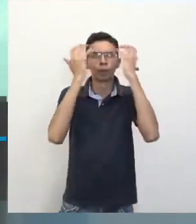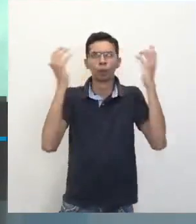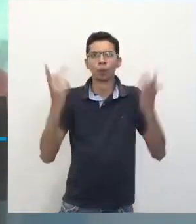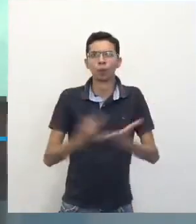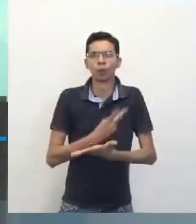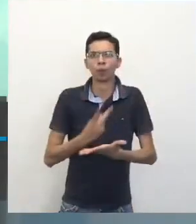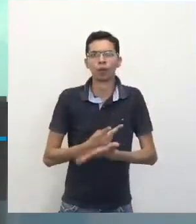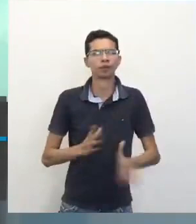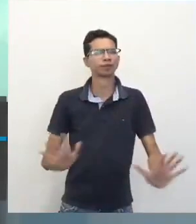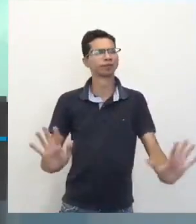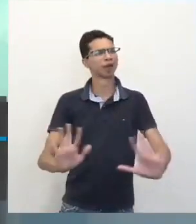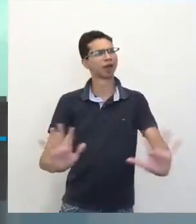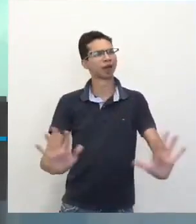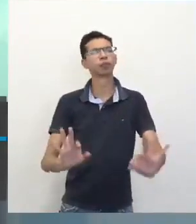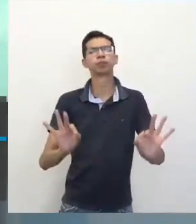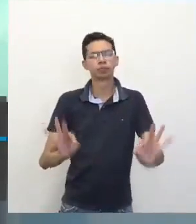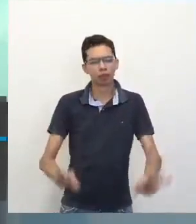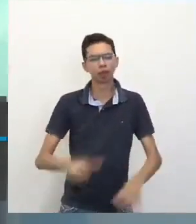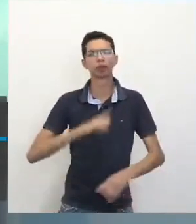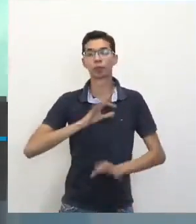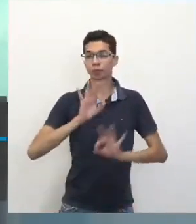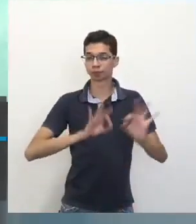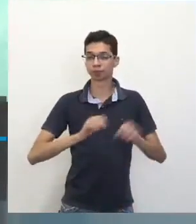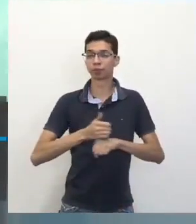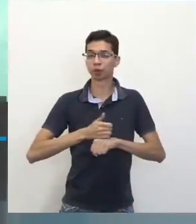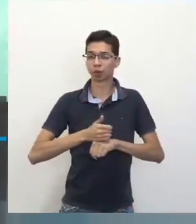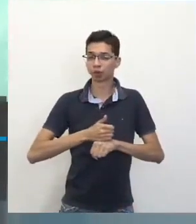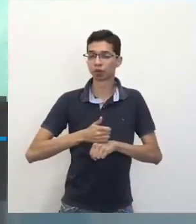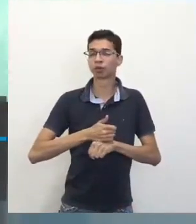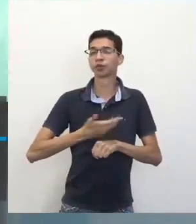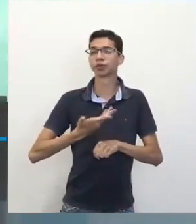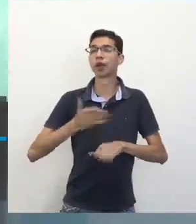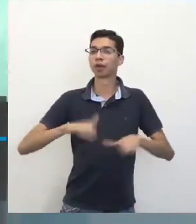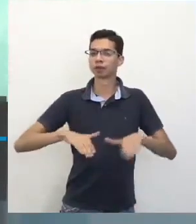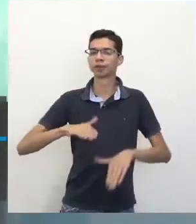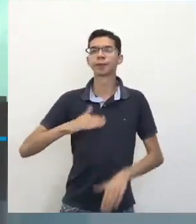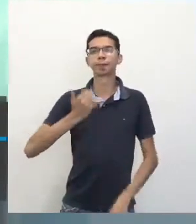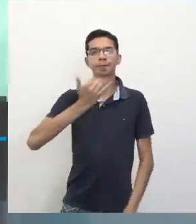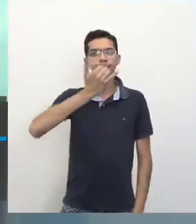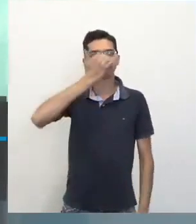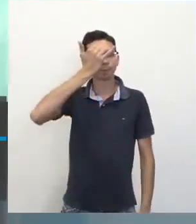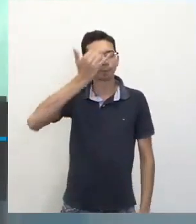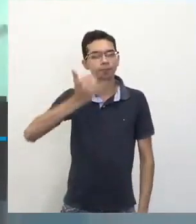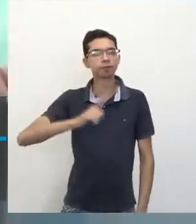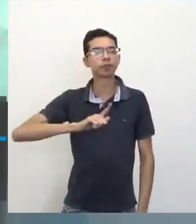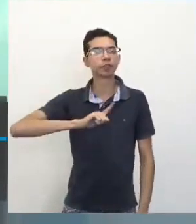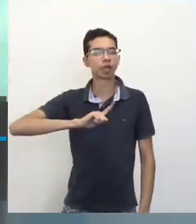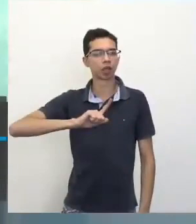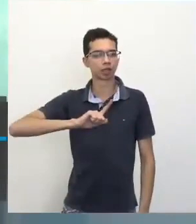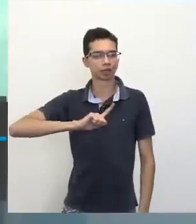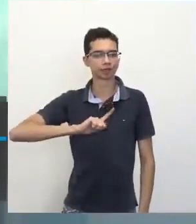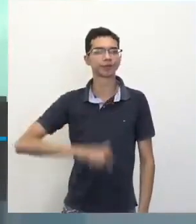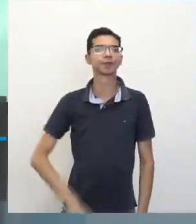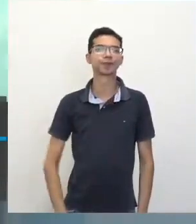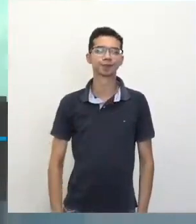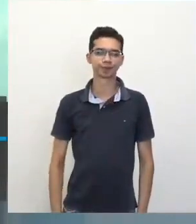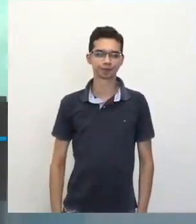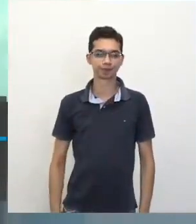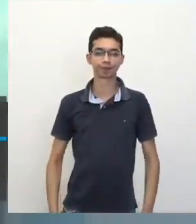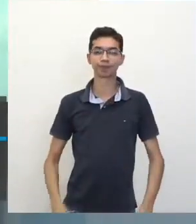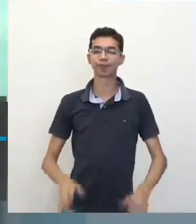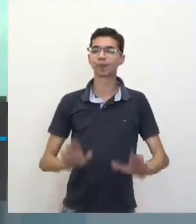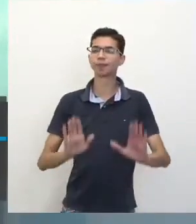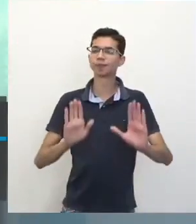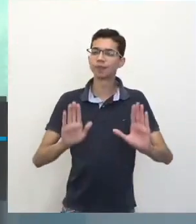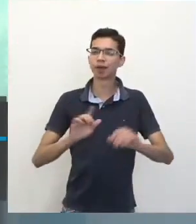Mesmo projetos profissionais enormes, acontece sim de dar muita zebra em algumas coisas, em algumas partes. Mas é coisa que você vai coordenando